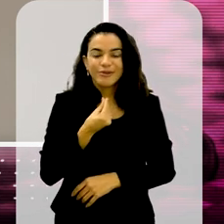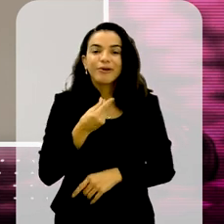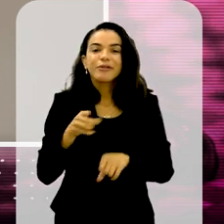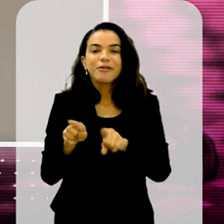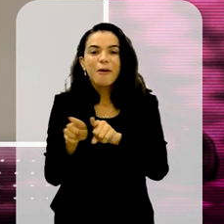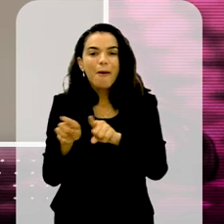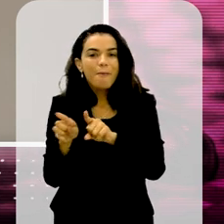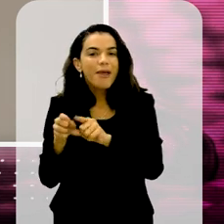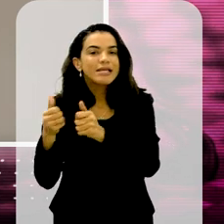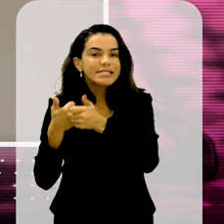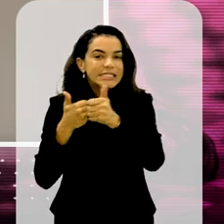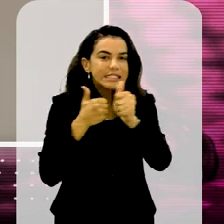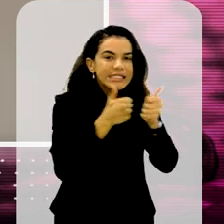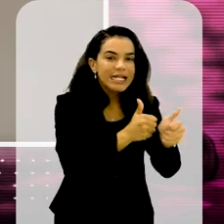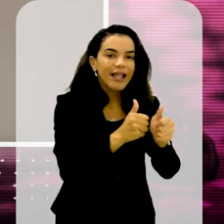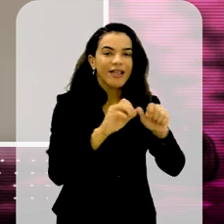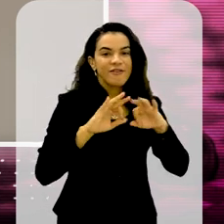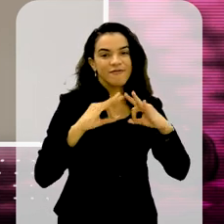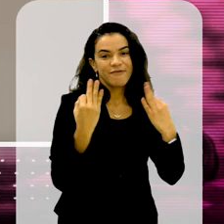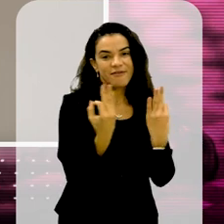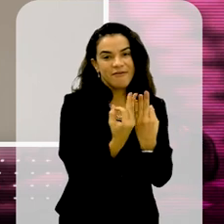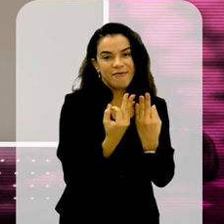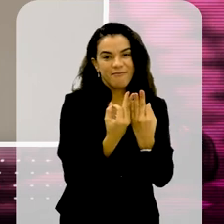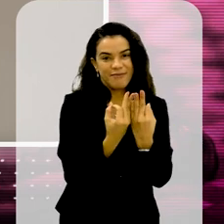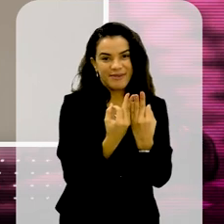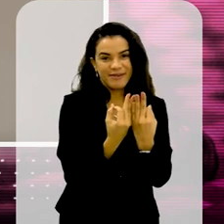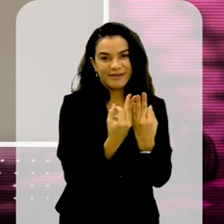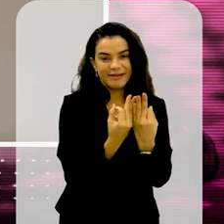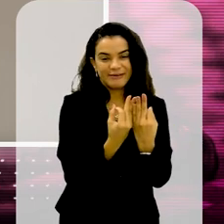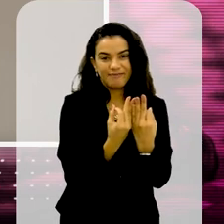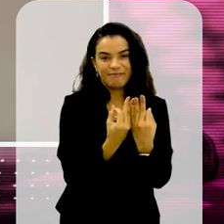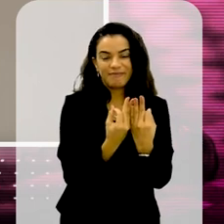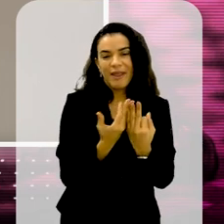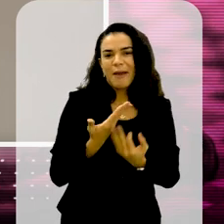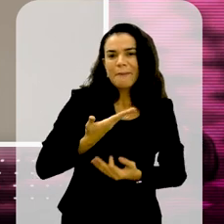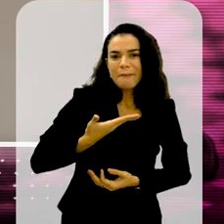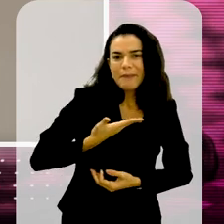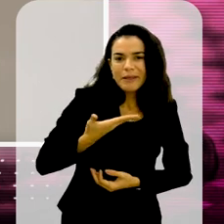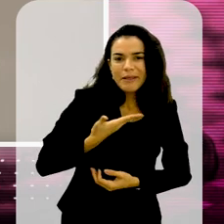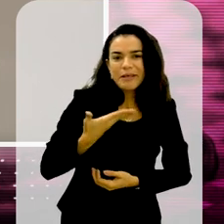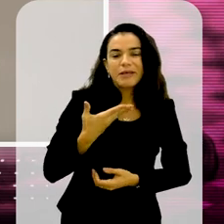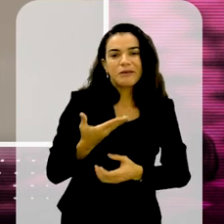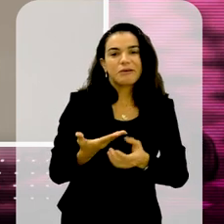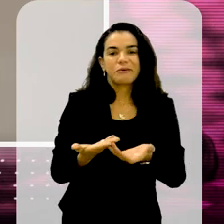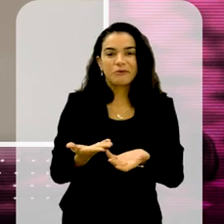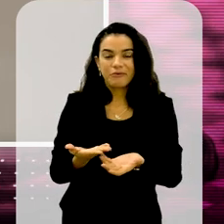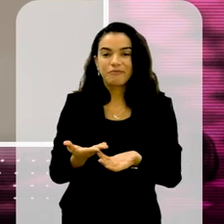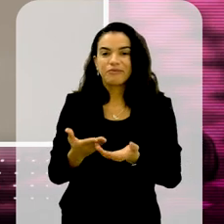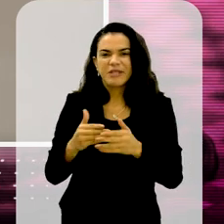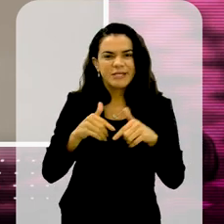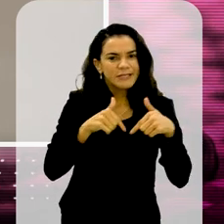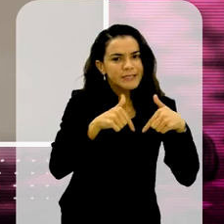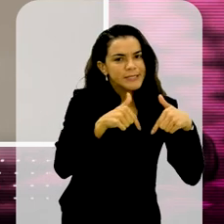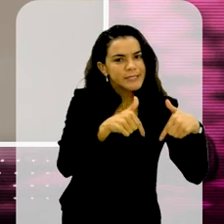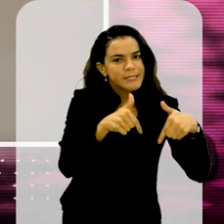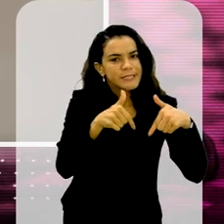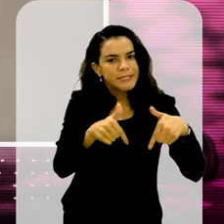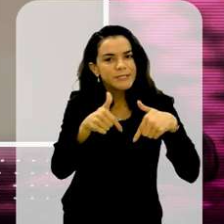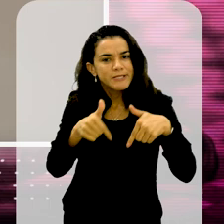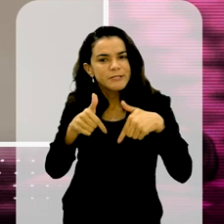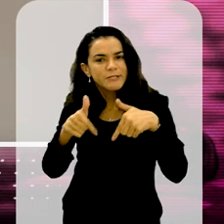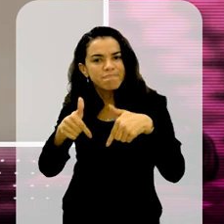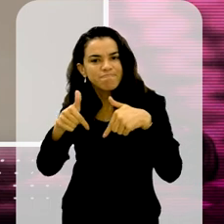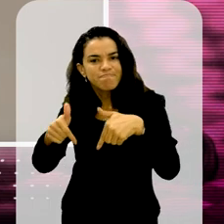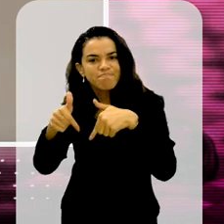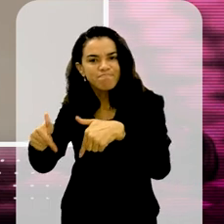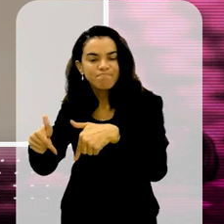cercear a liberdade de outras pessoas do convívio dessa vítima. Então, eles vão atuando em níveis,